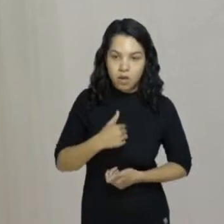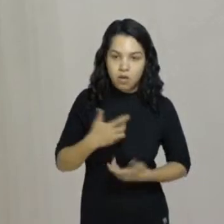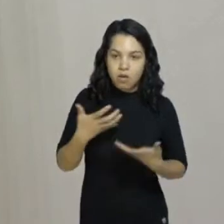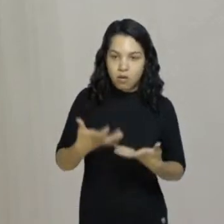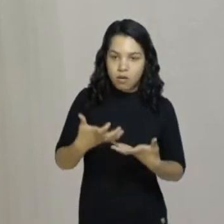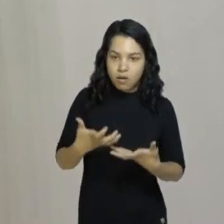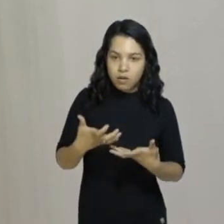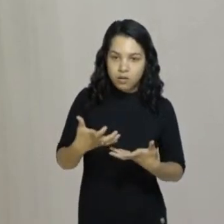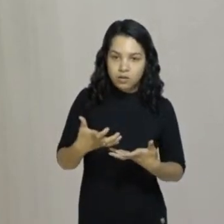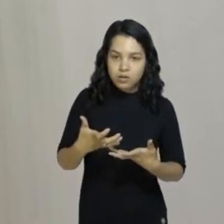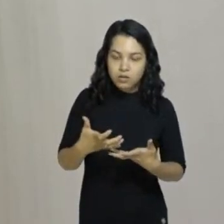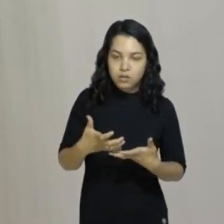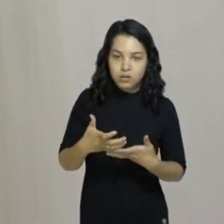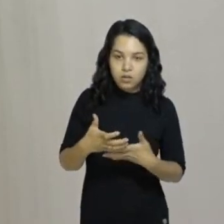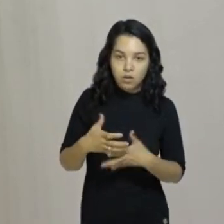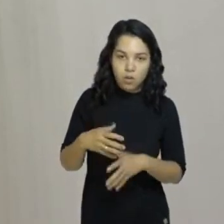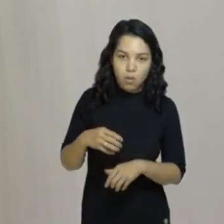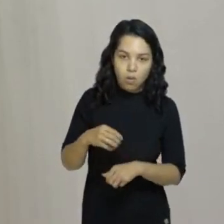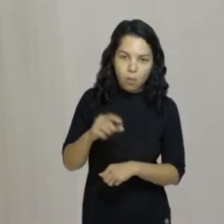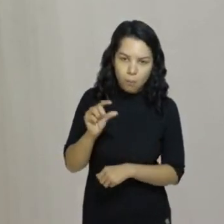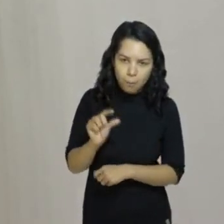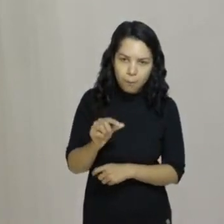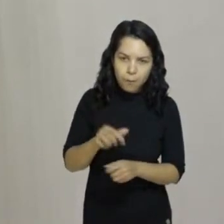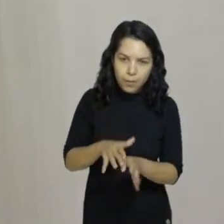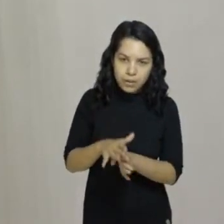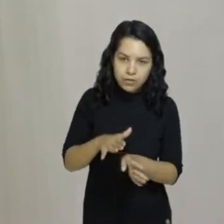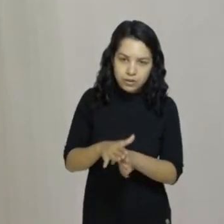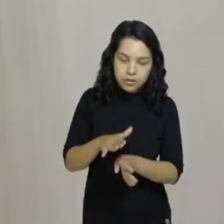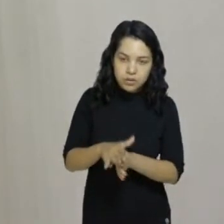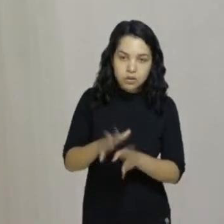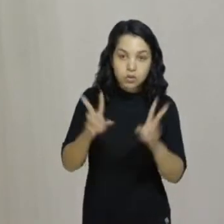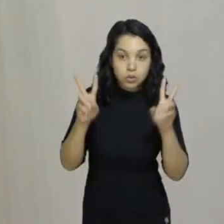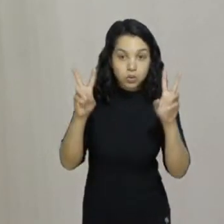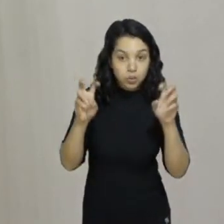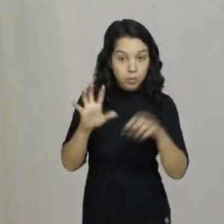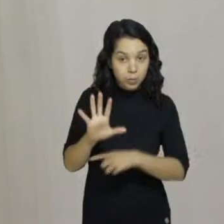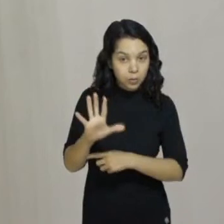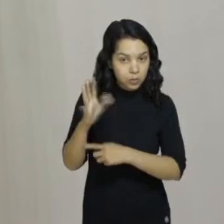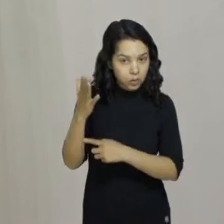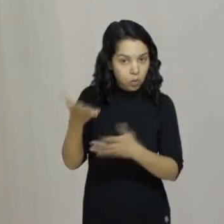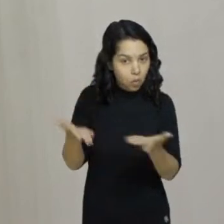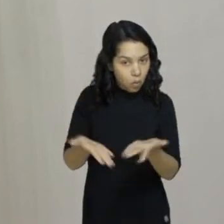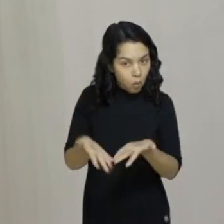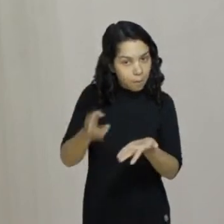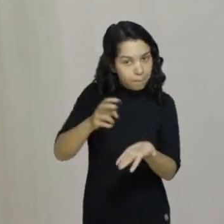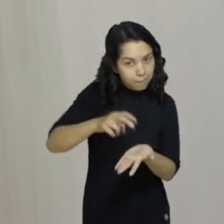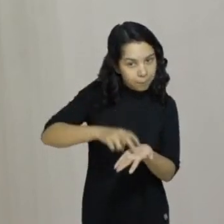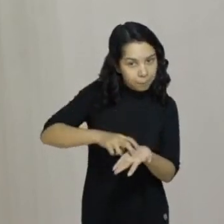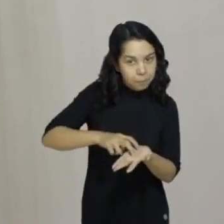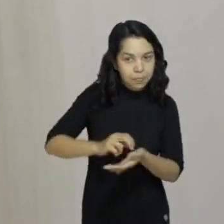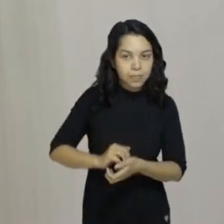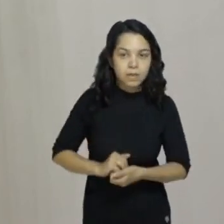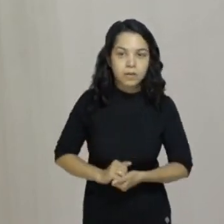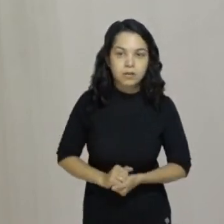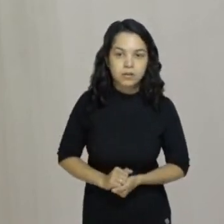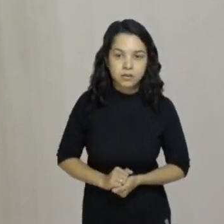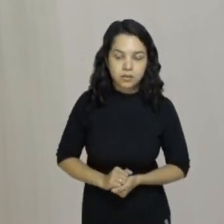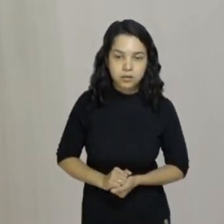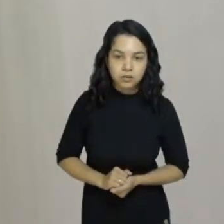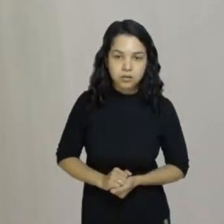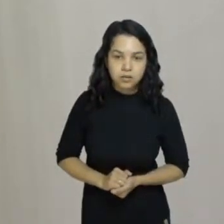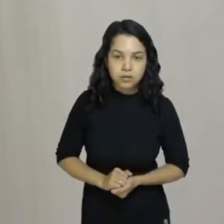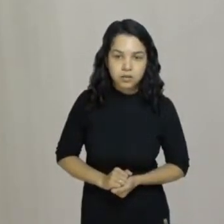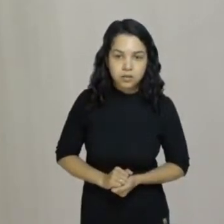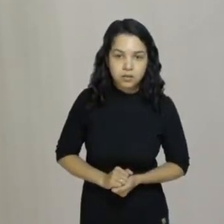uma pequena observação com relação ao incidente que nós tivemos hoje pela manhã a questão da